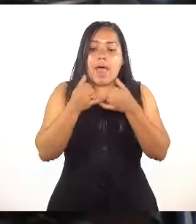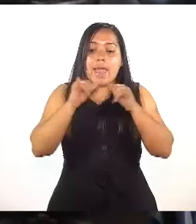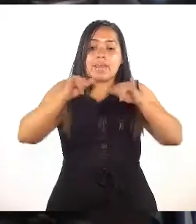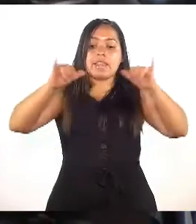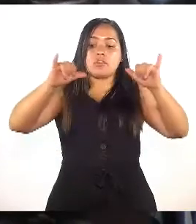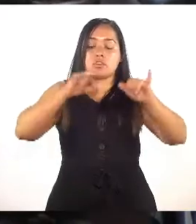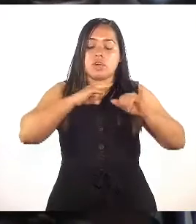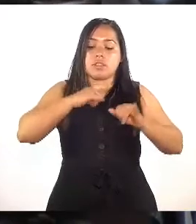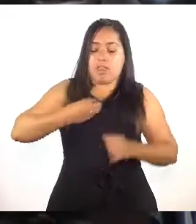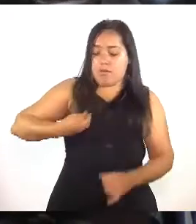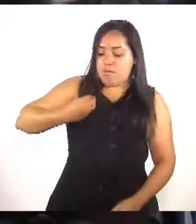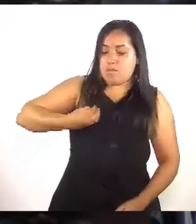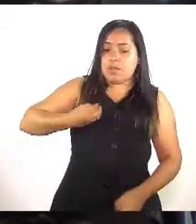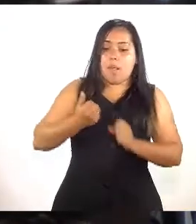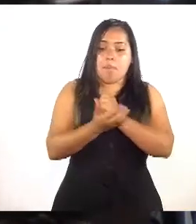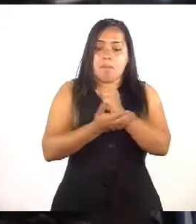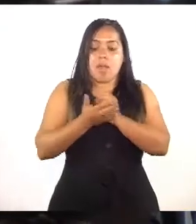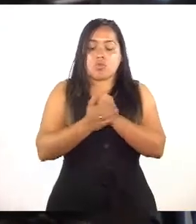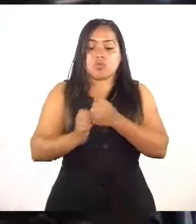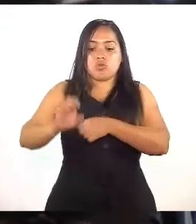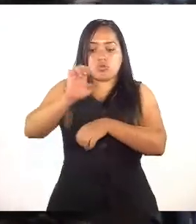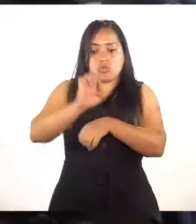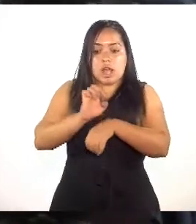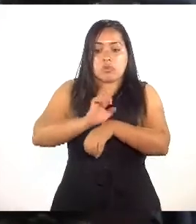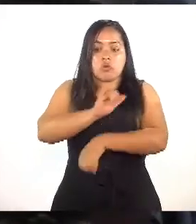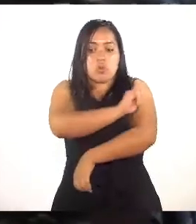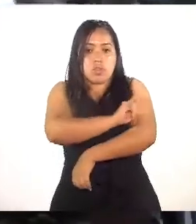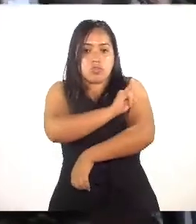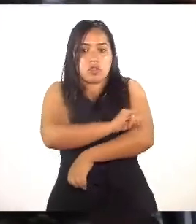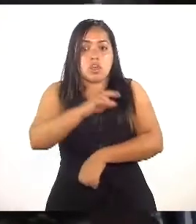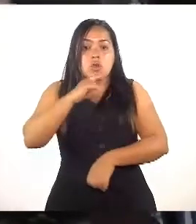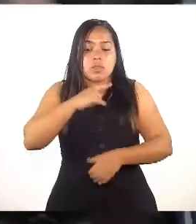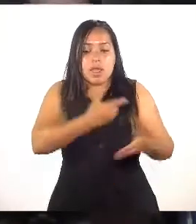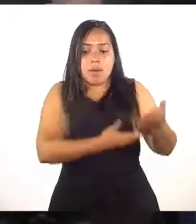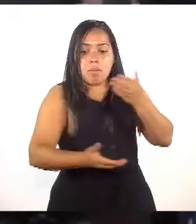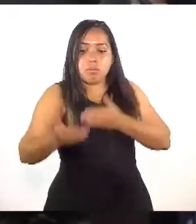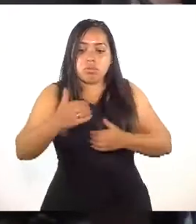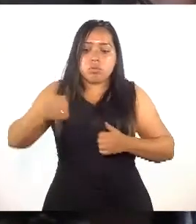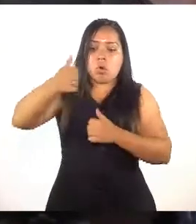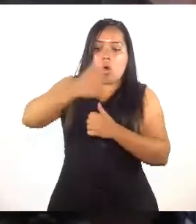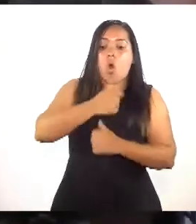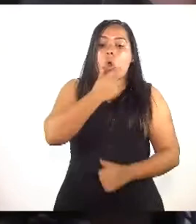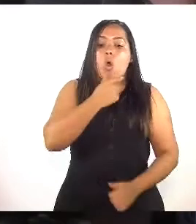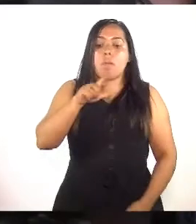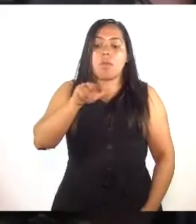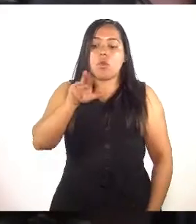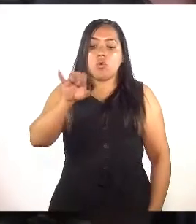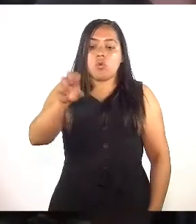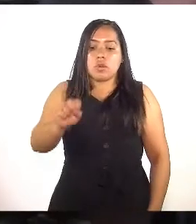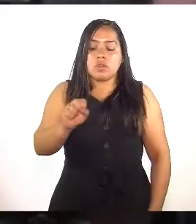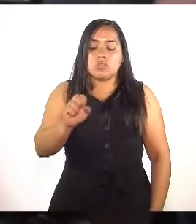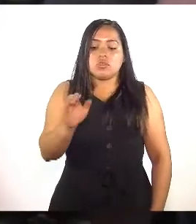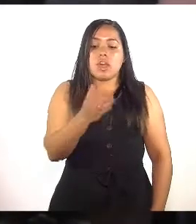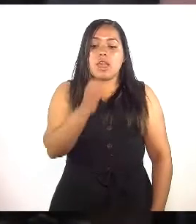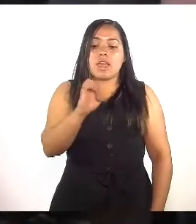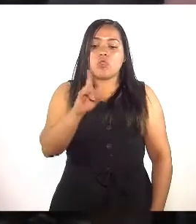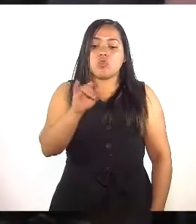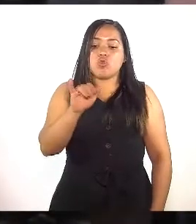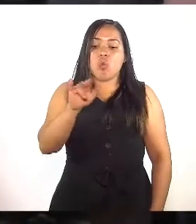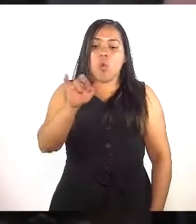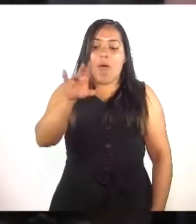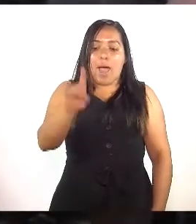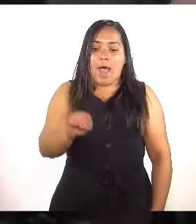do Estado do Rio de Janeiro, Angenessa, em substituição ao senhor Luiz Eduardo Troisi.